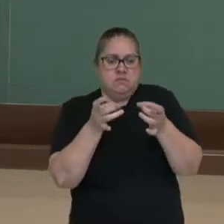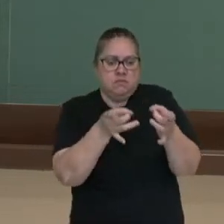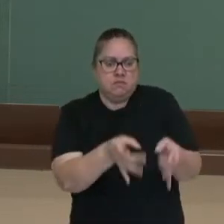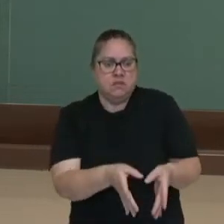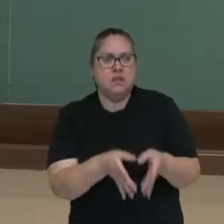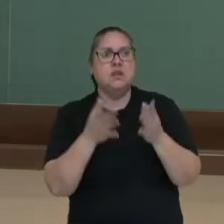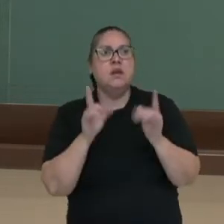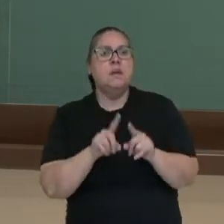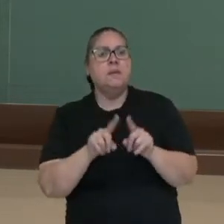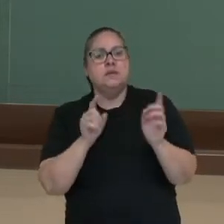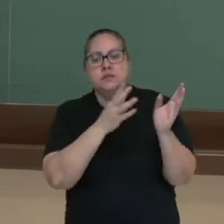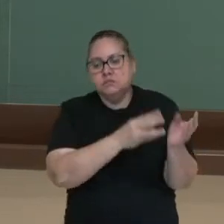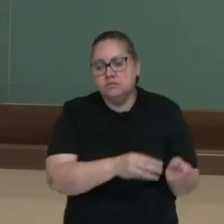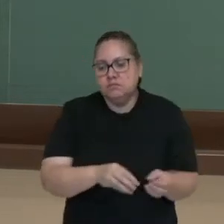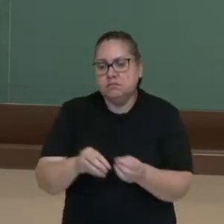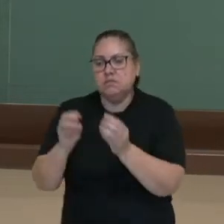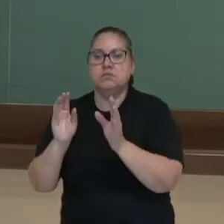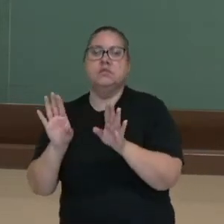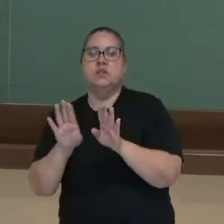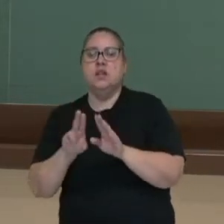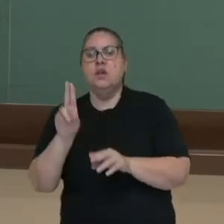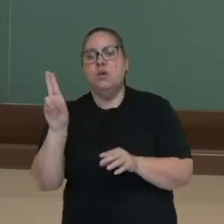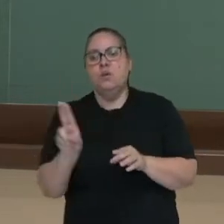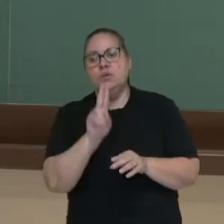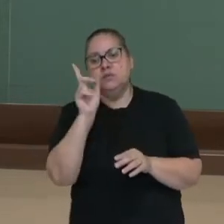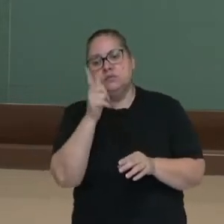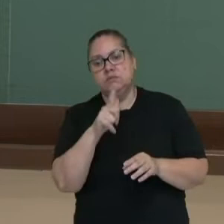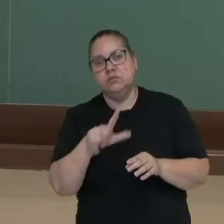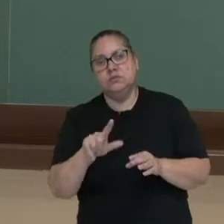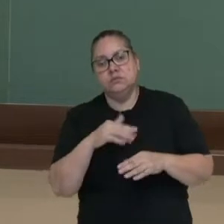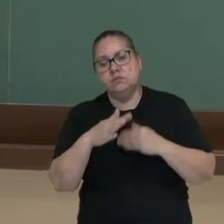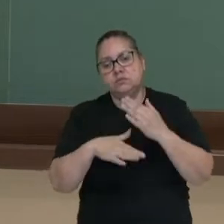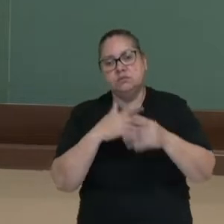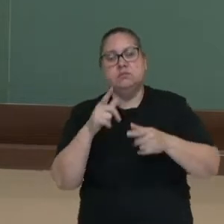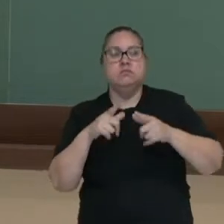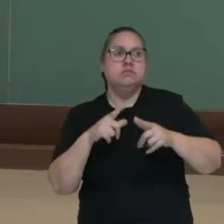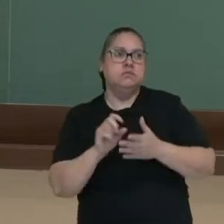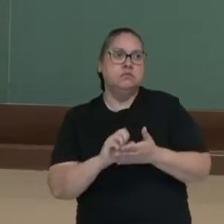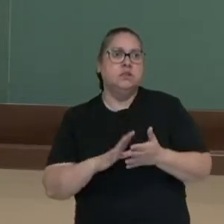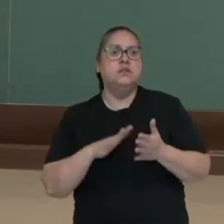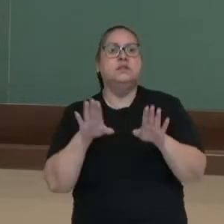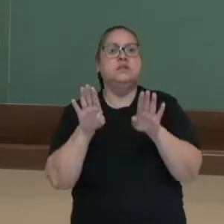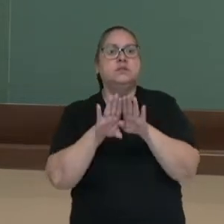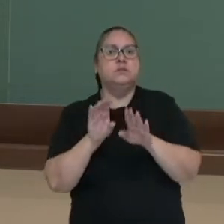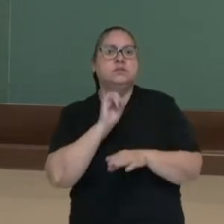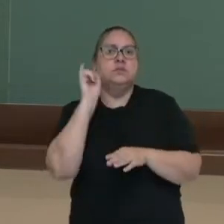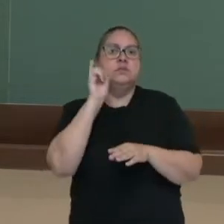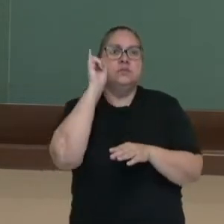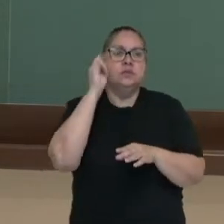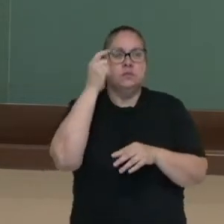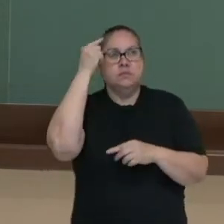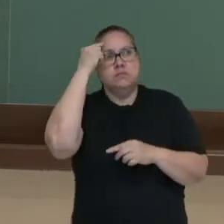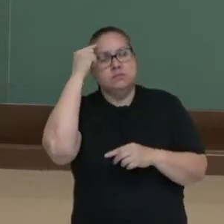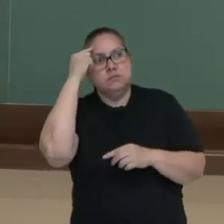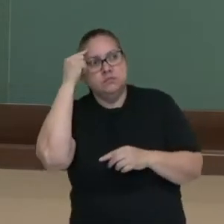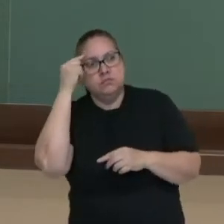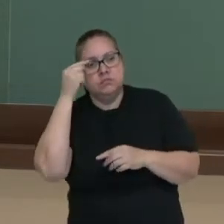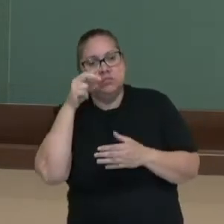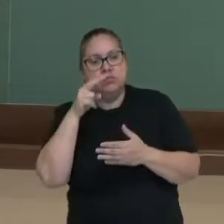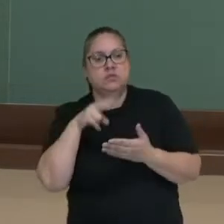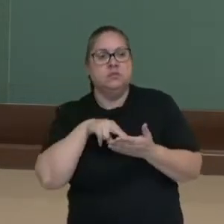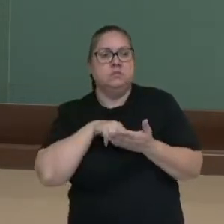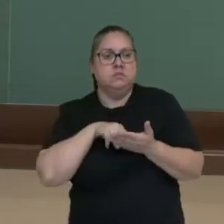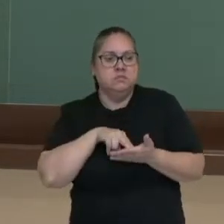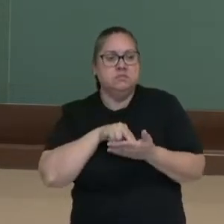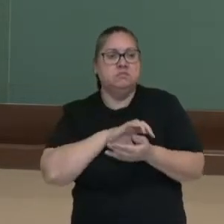descartar ela, mas é dela mesma que você vai ter que utilizar para desenvolver suas atividades. Daí a importância de você pensar na